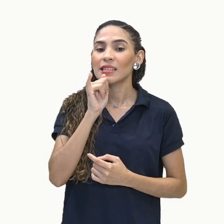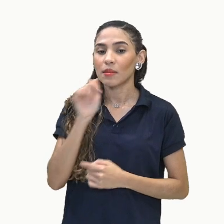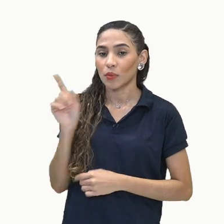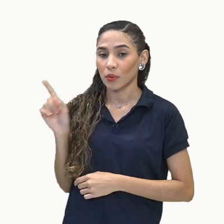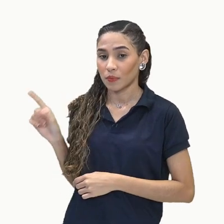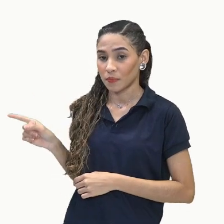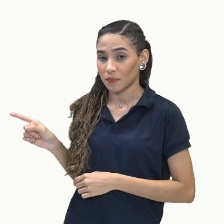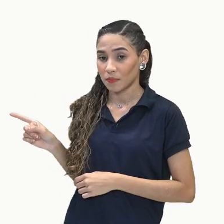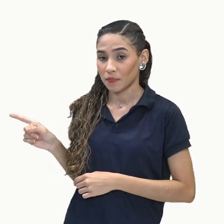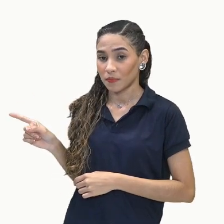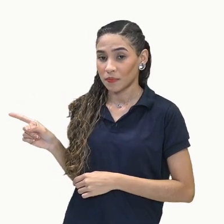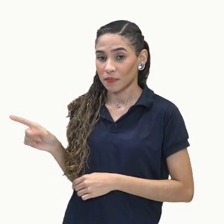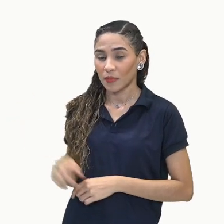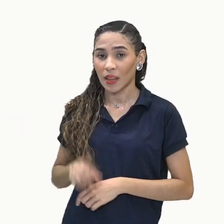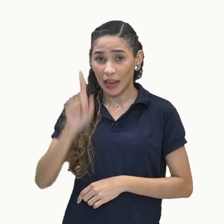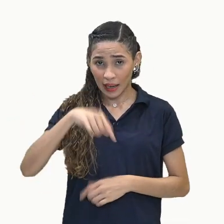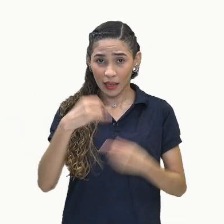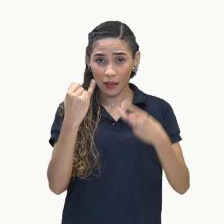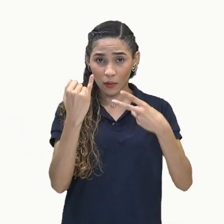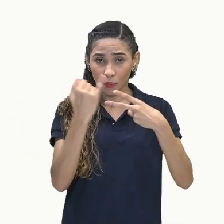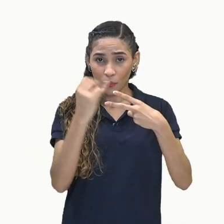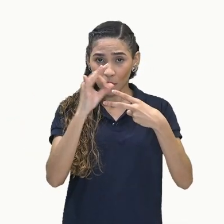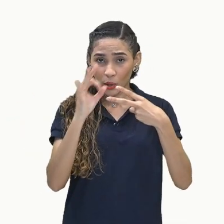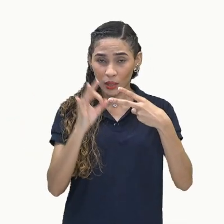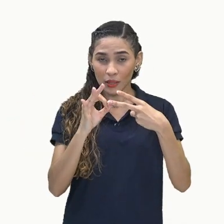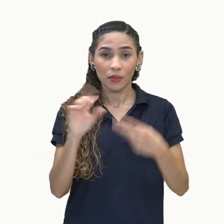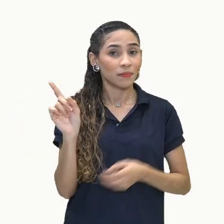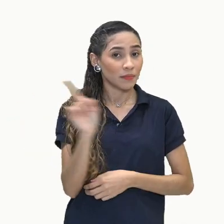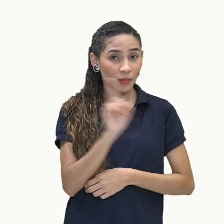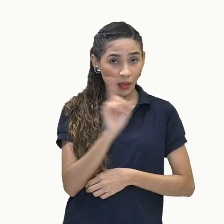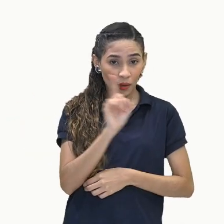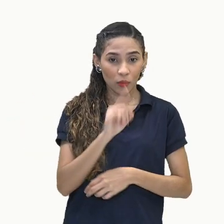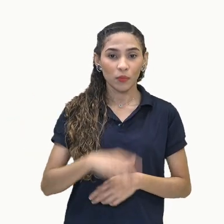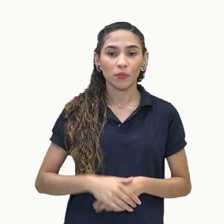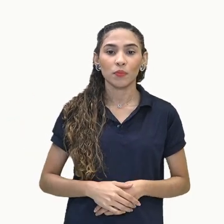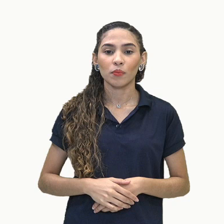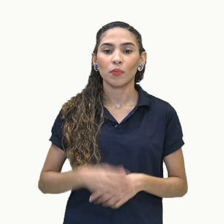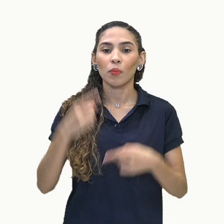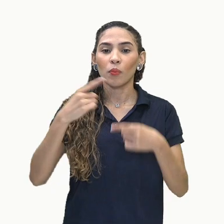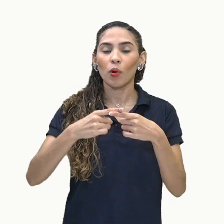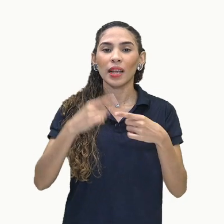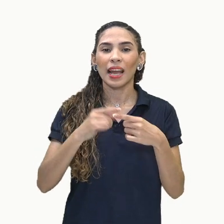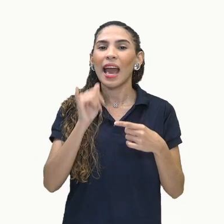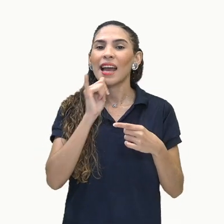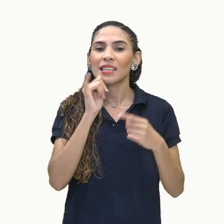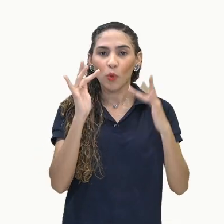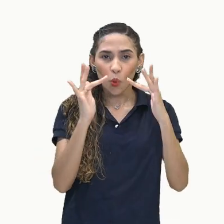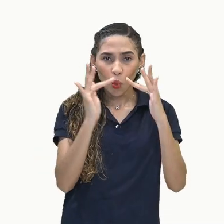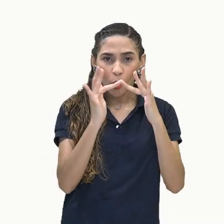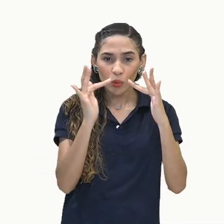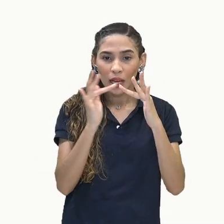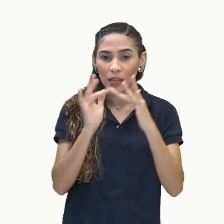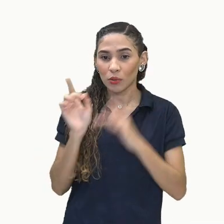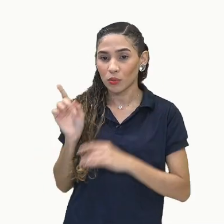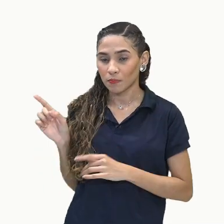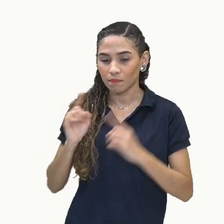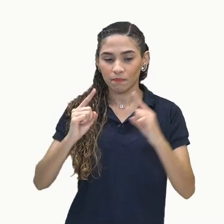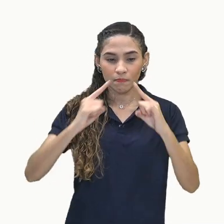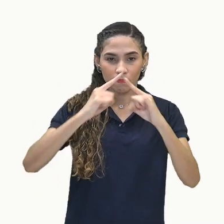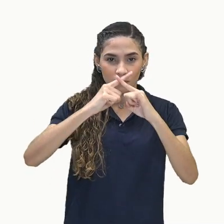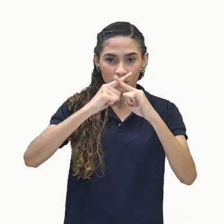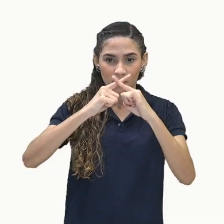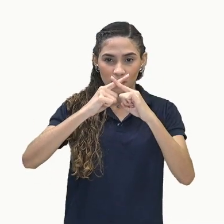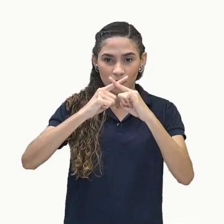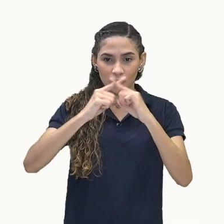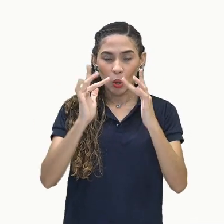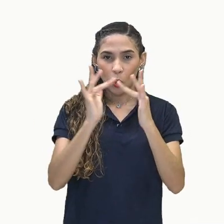ó, é um polígono? Não. Por quê? Porque aqui, ó, os segmentos de reta